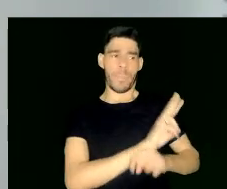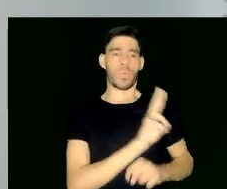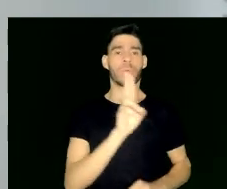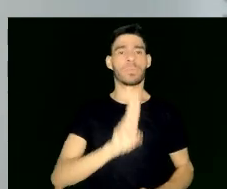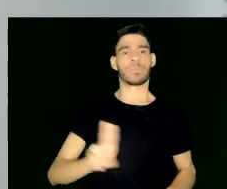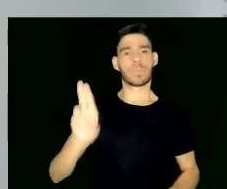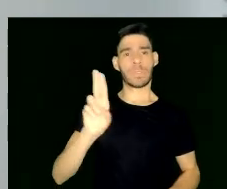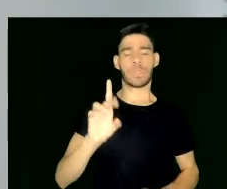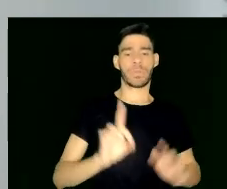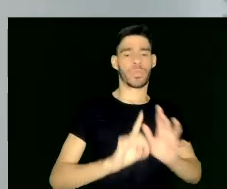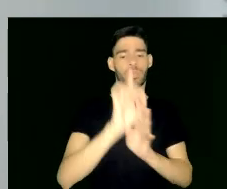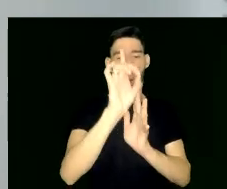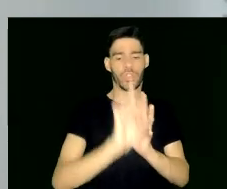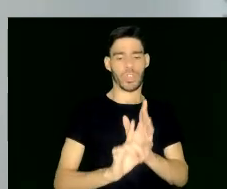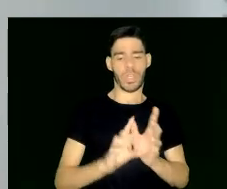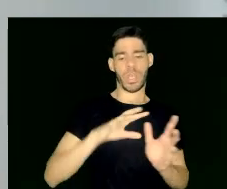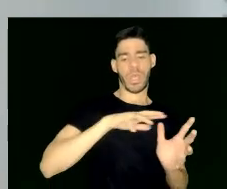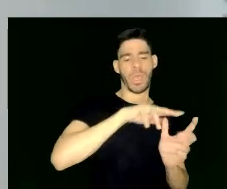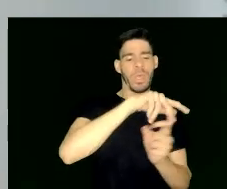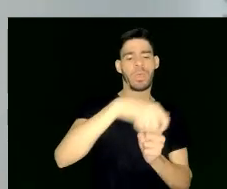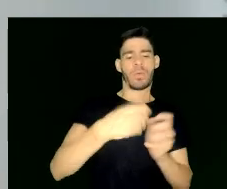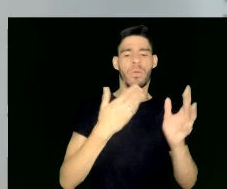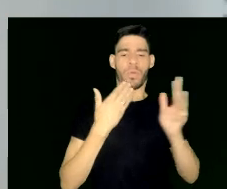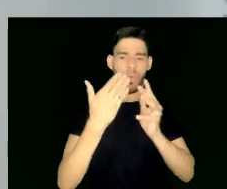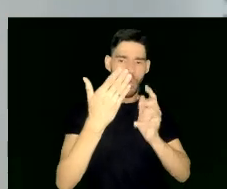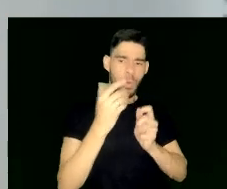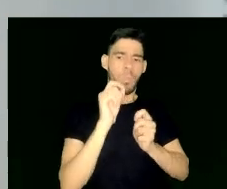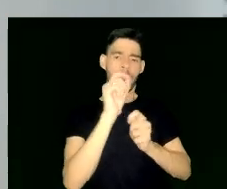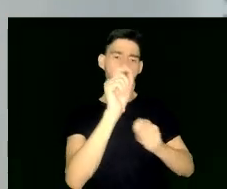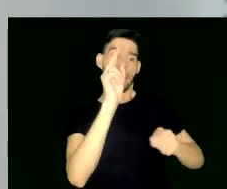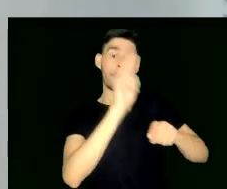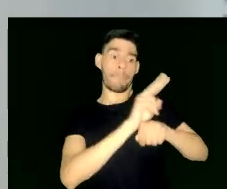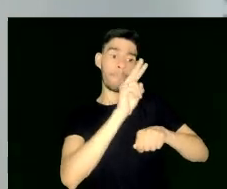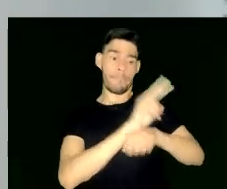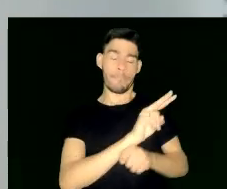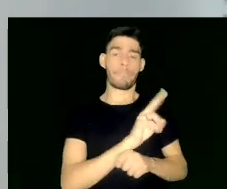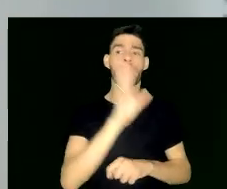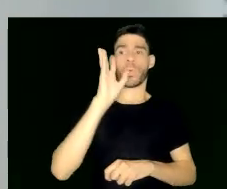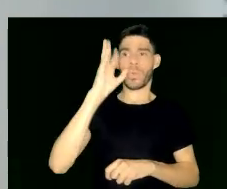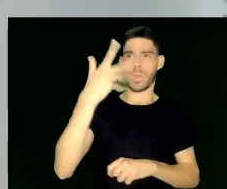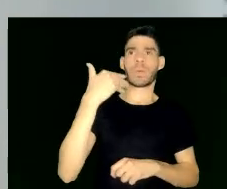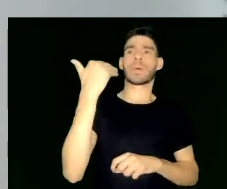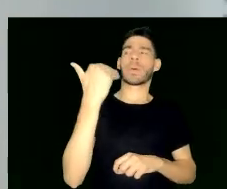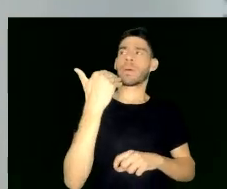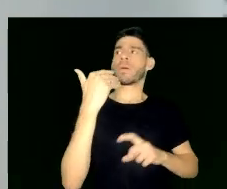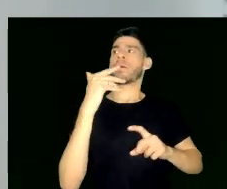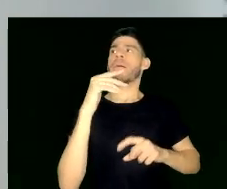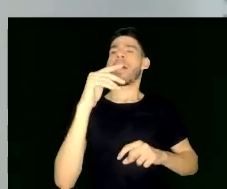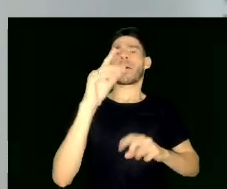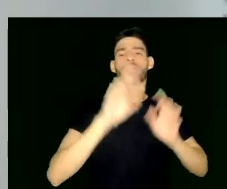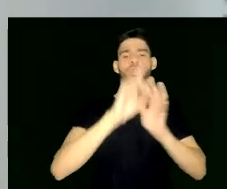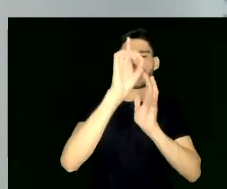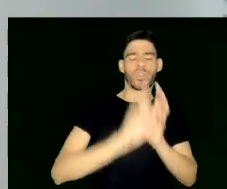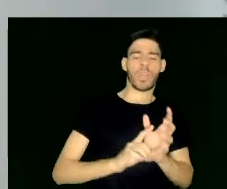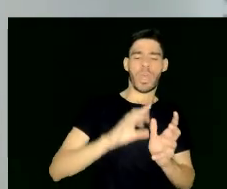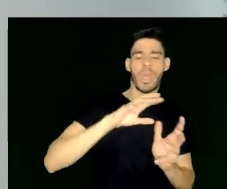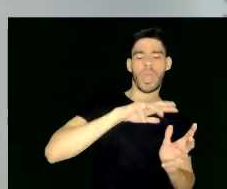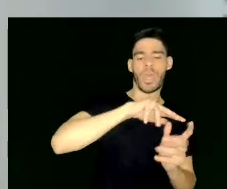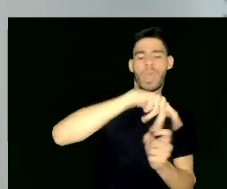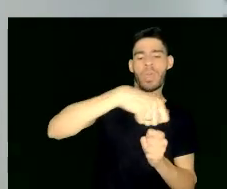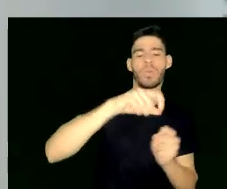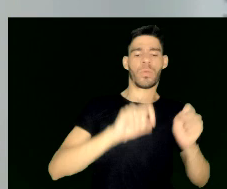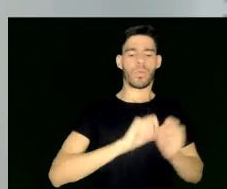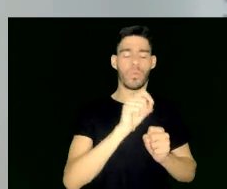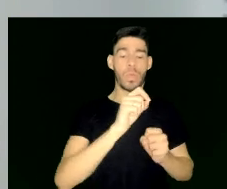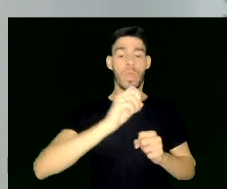de proteção, é a utilização do direito internacional como parâmetro de proteção, lembrando que a lógica do direito